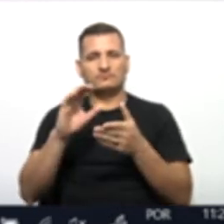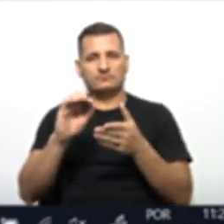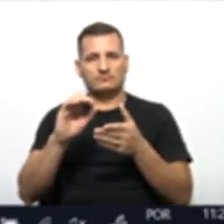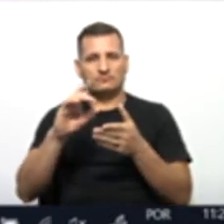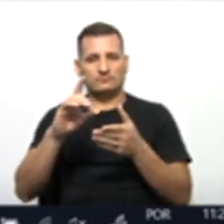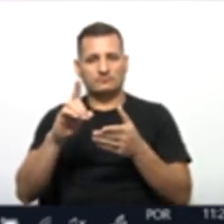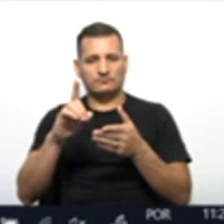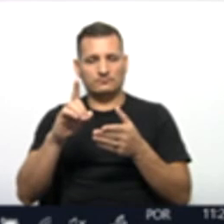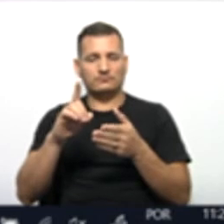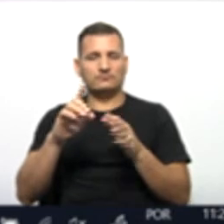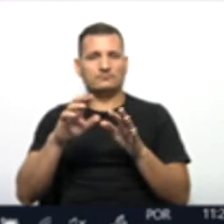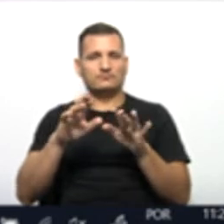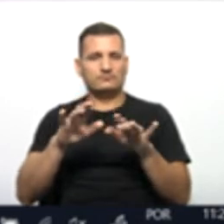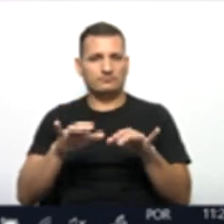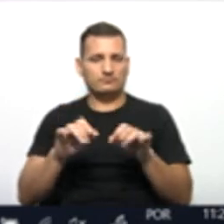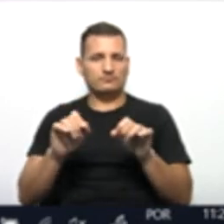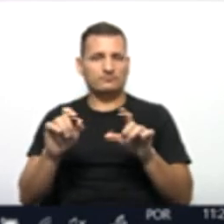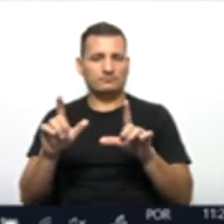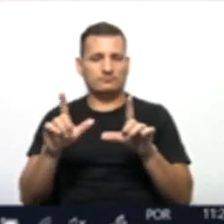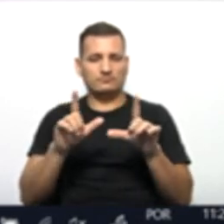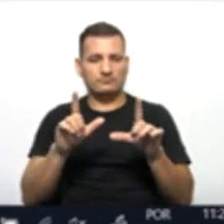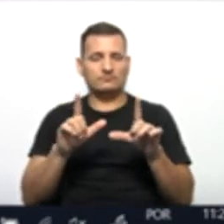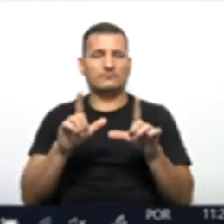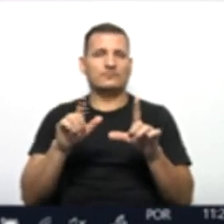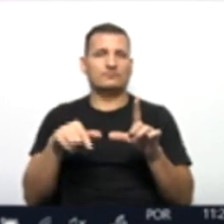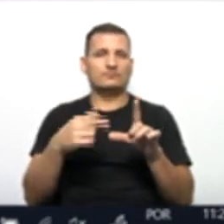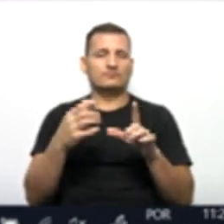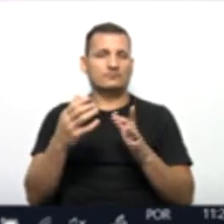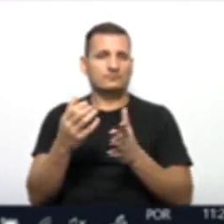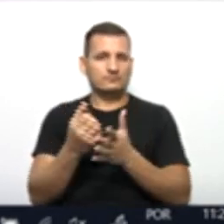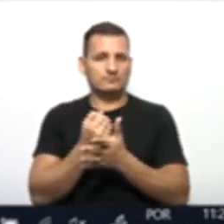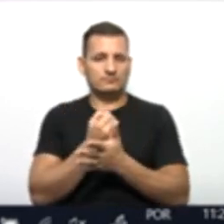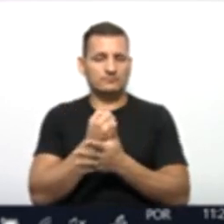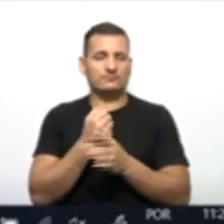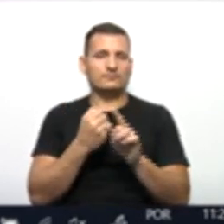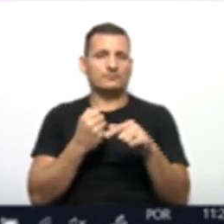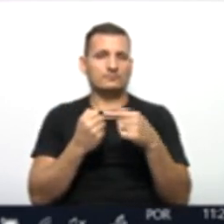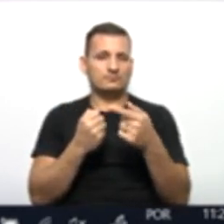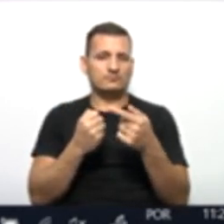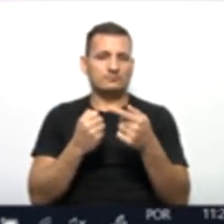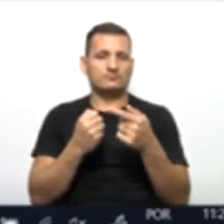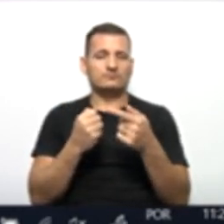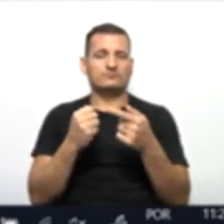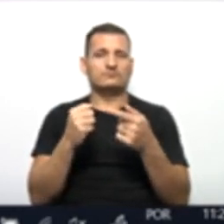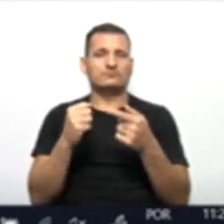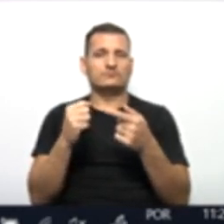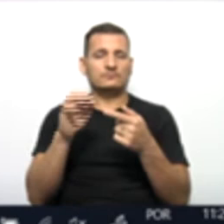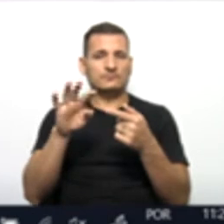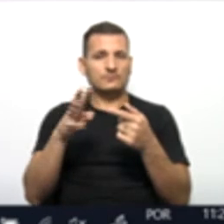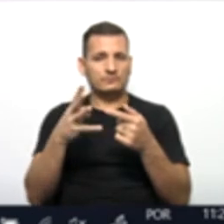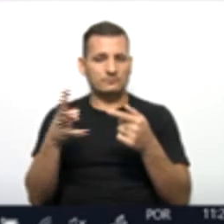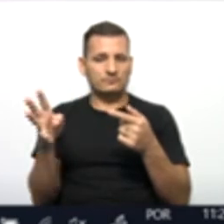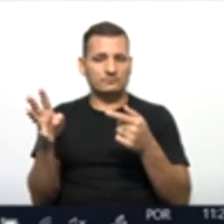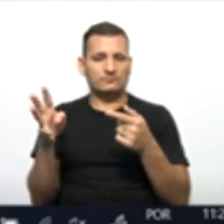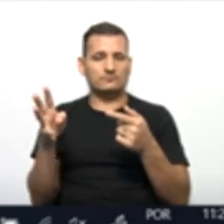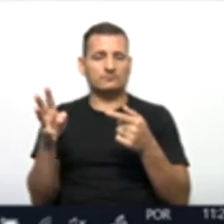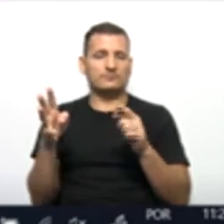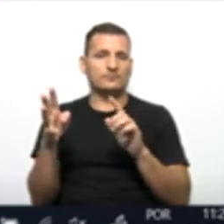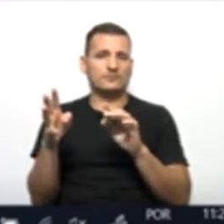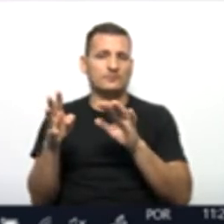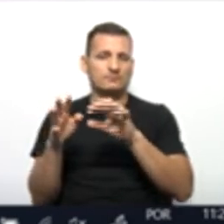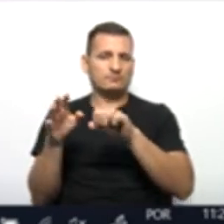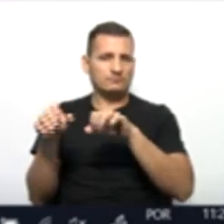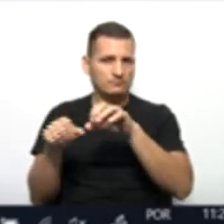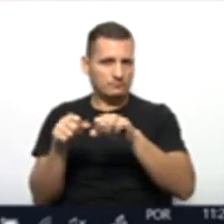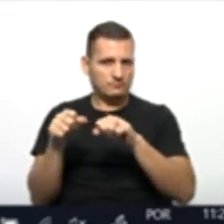vai render izraa para a tabela v contatos e vai puxar os contatos